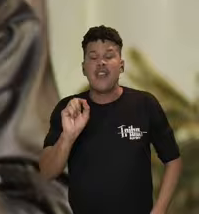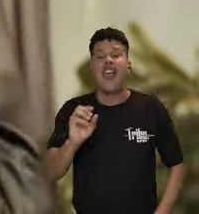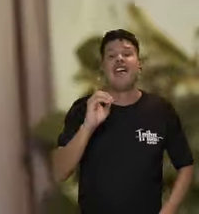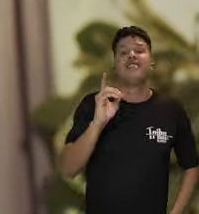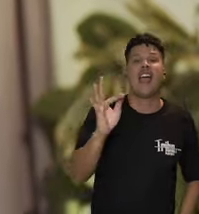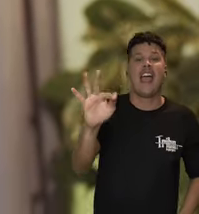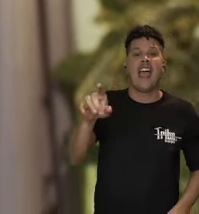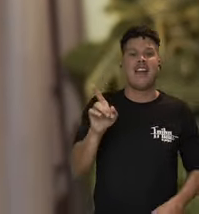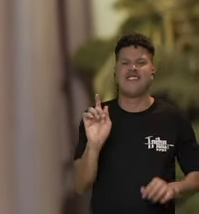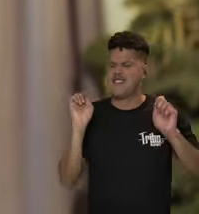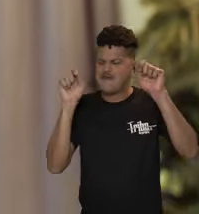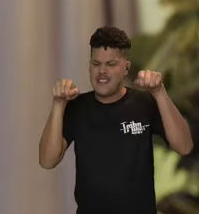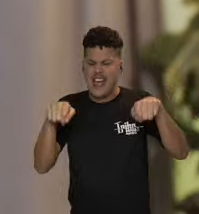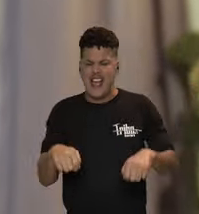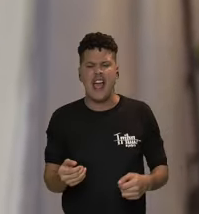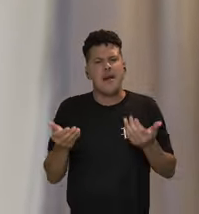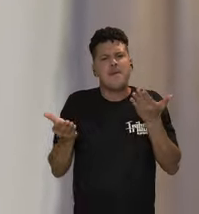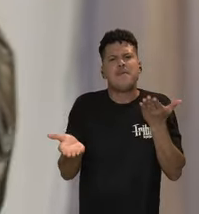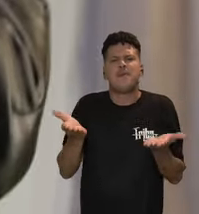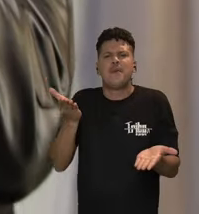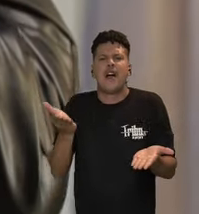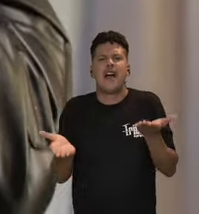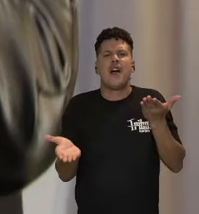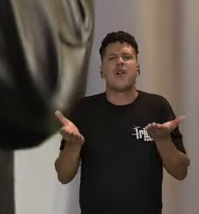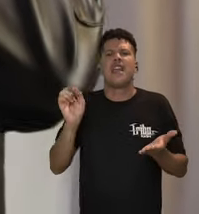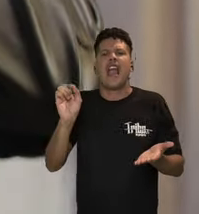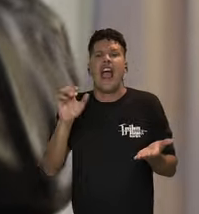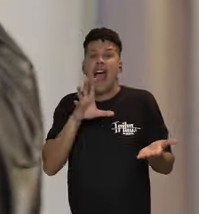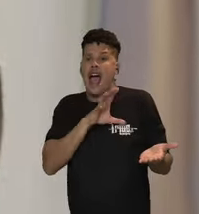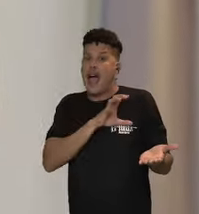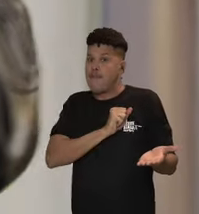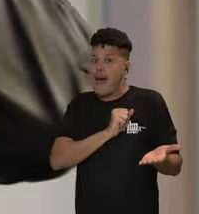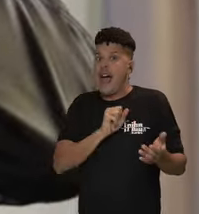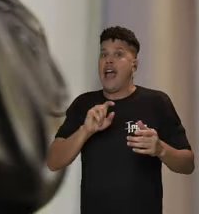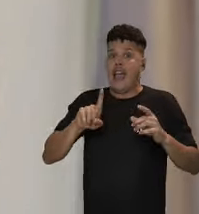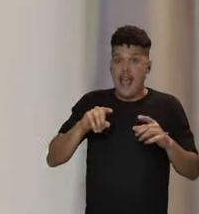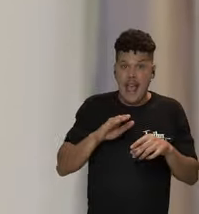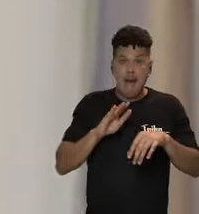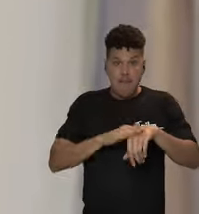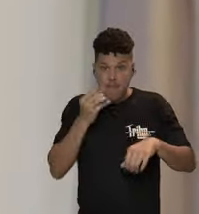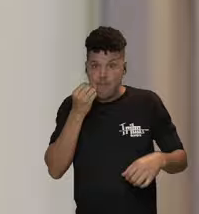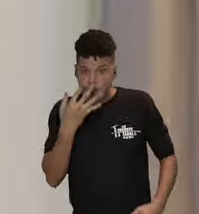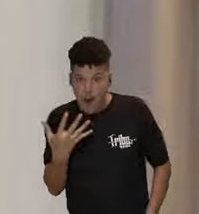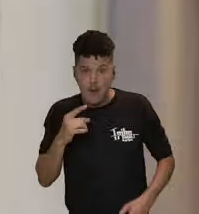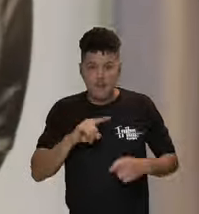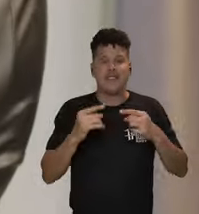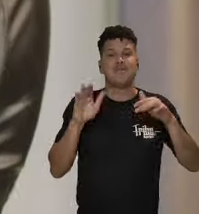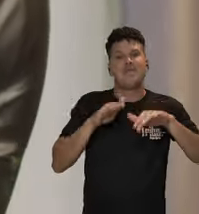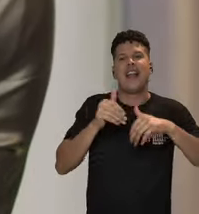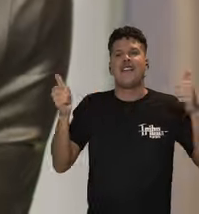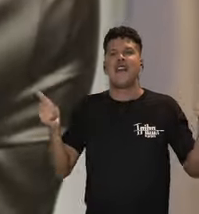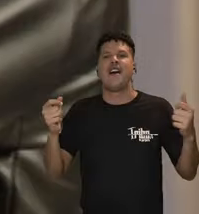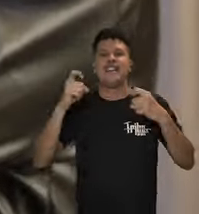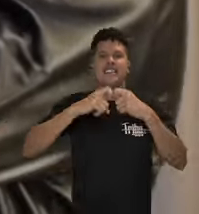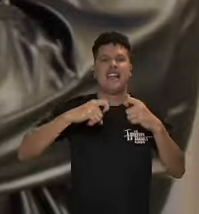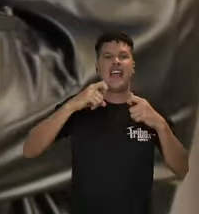na balança o que pra ti tem mais valor. Amar é bom, mas melhor ainda é fazer amor. Eu vi